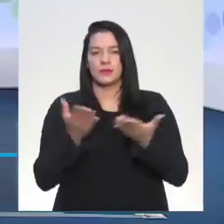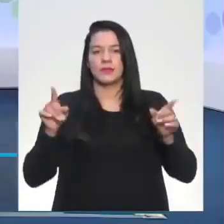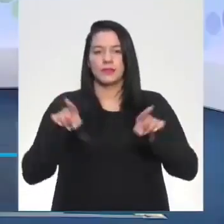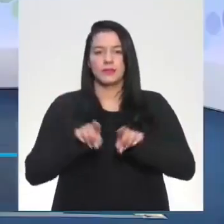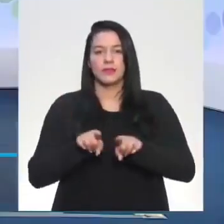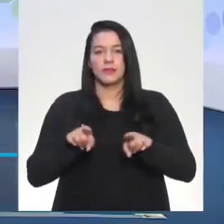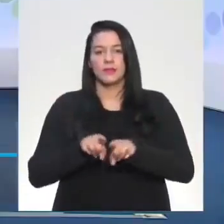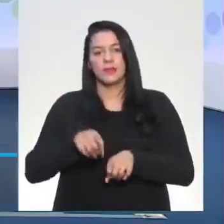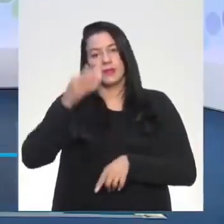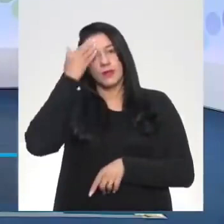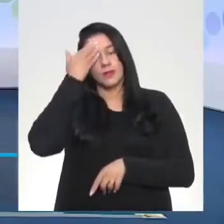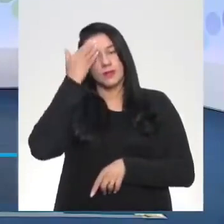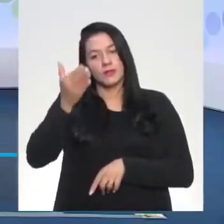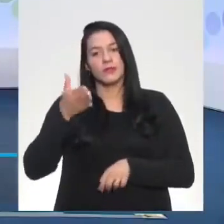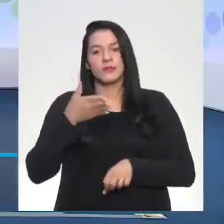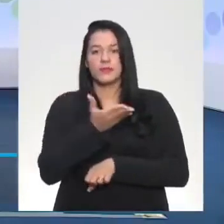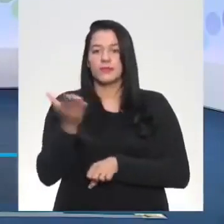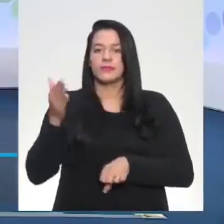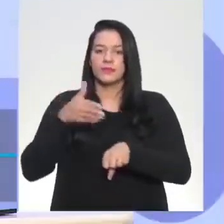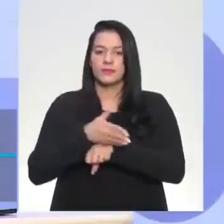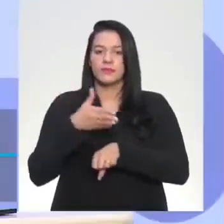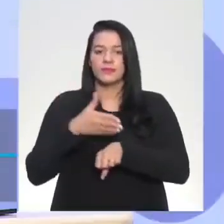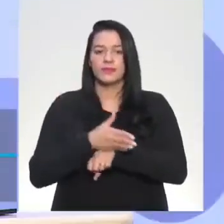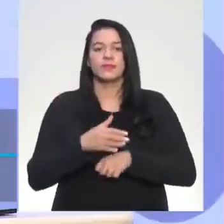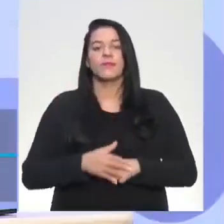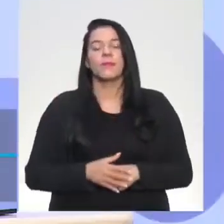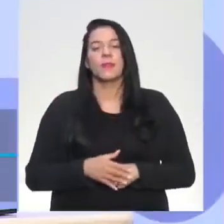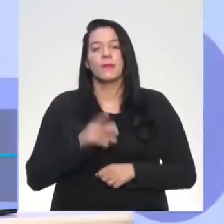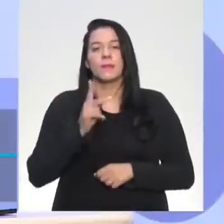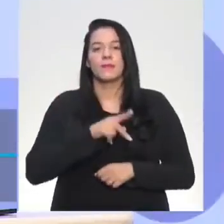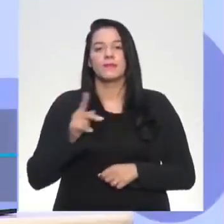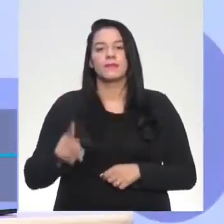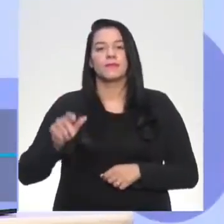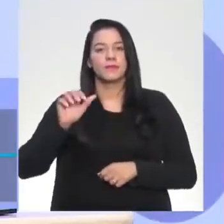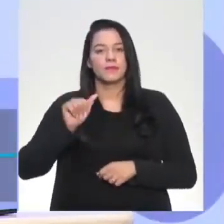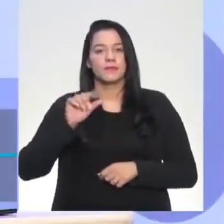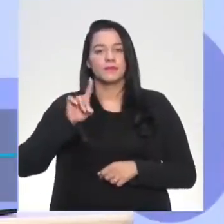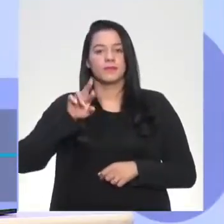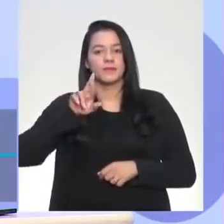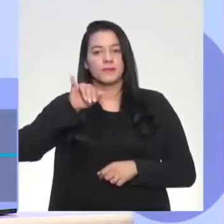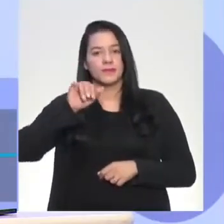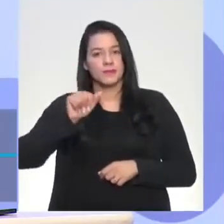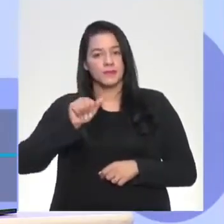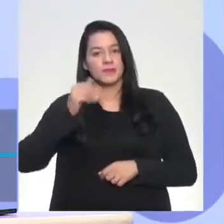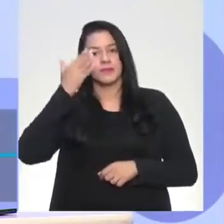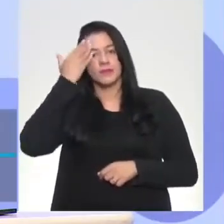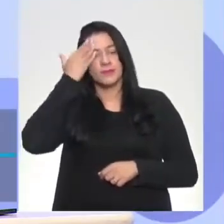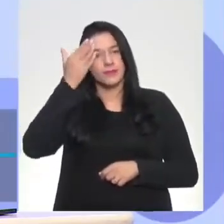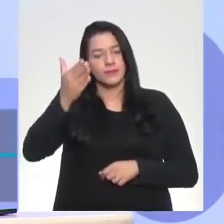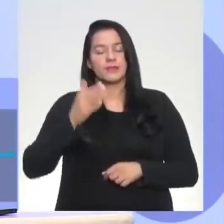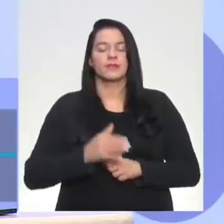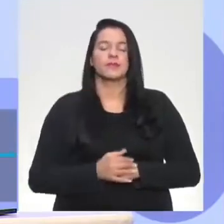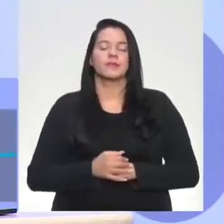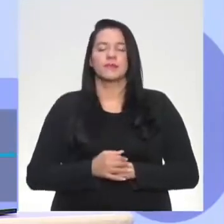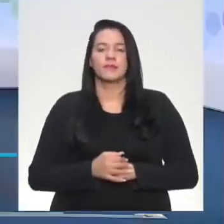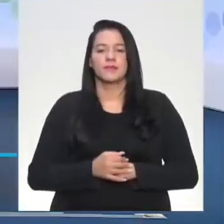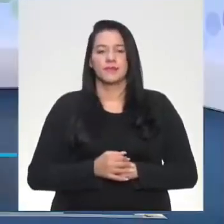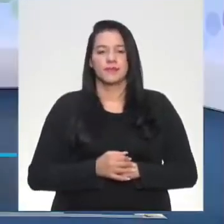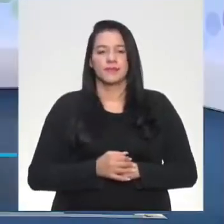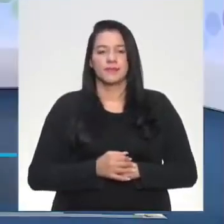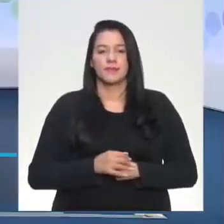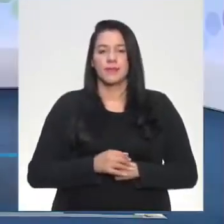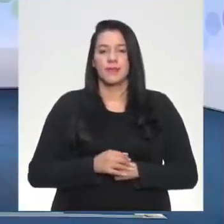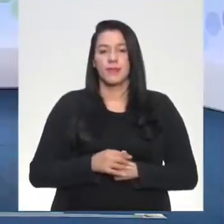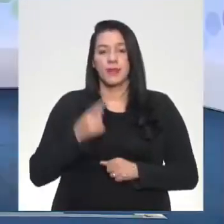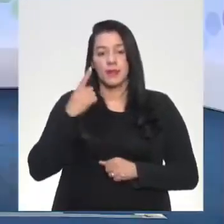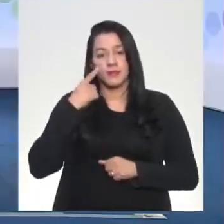muito obrigado pela participação. Obrigado a você, a professora Adriana. Kíria Amanda, achei, tá bom? Aê, muito Valeu, bem. obrigado. Até a próxima aula.